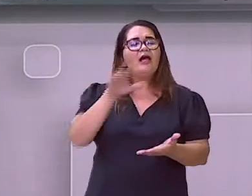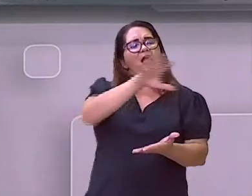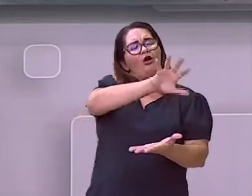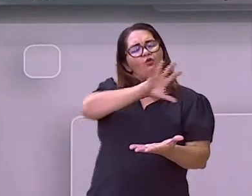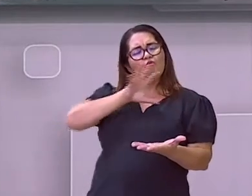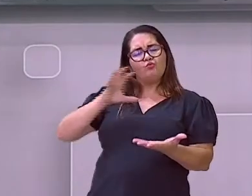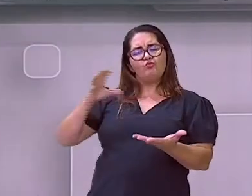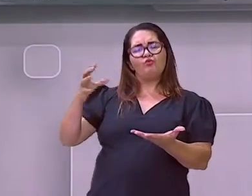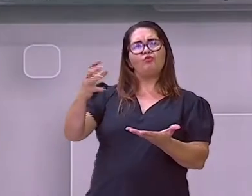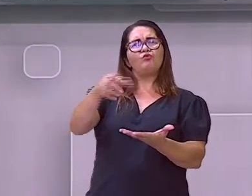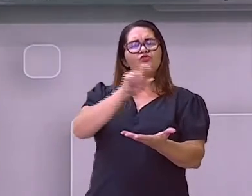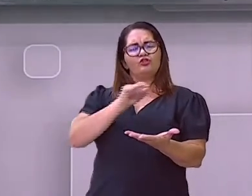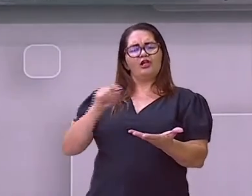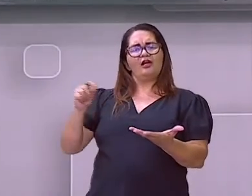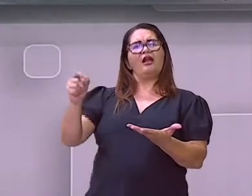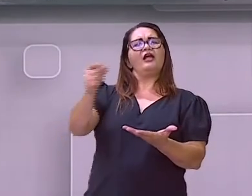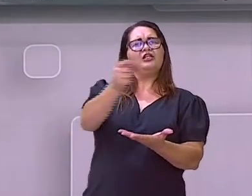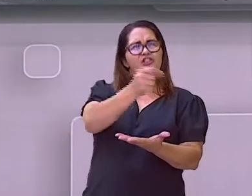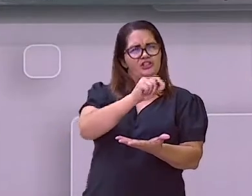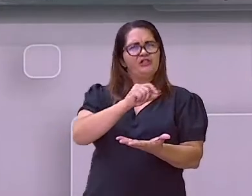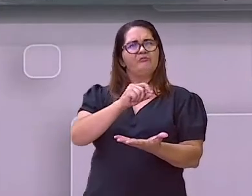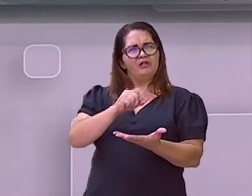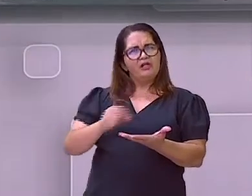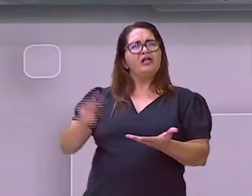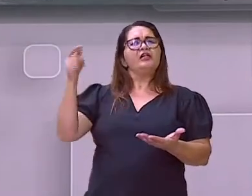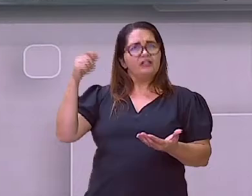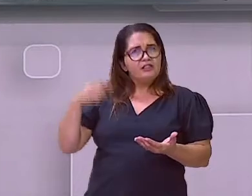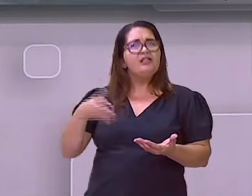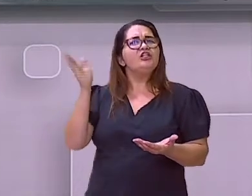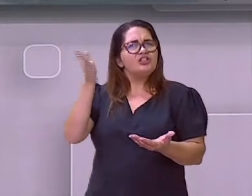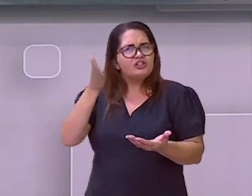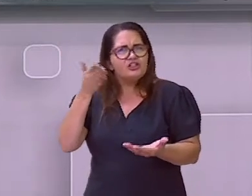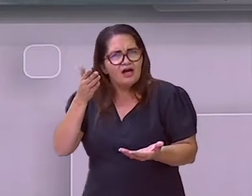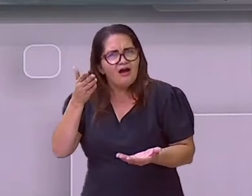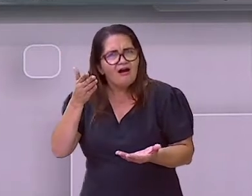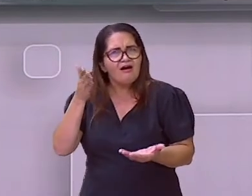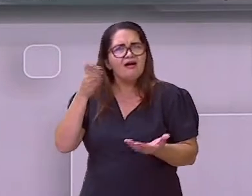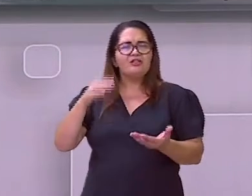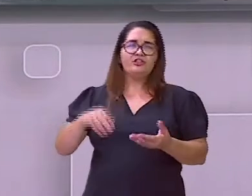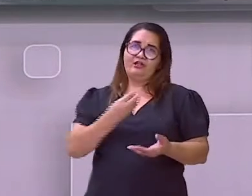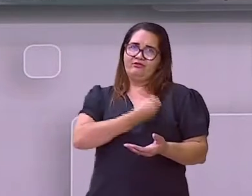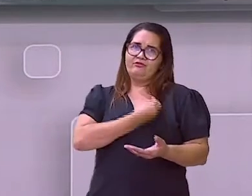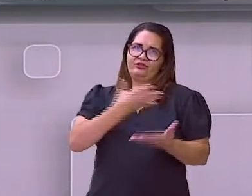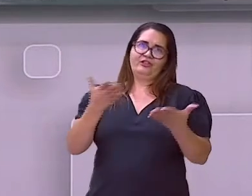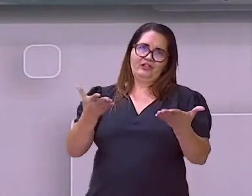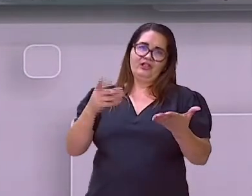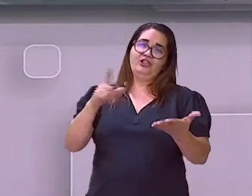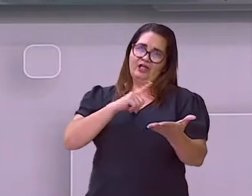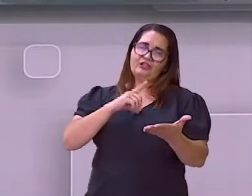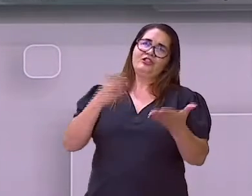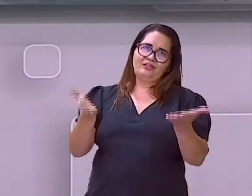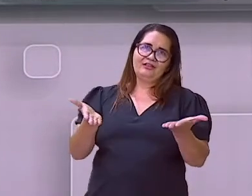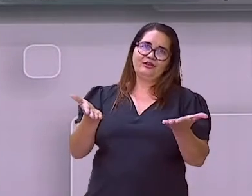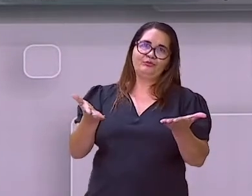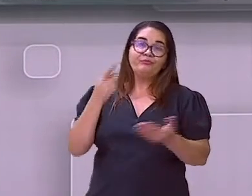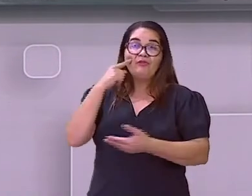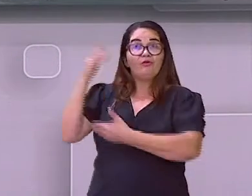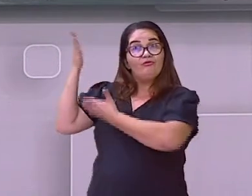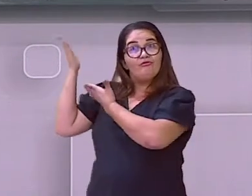estava formado e existiam aqui civilizações. Inclusive, essa